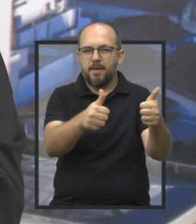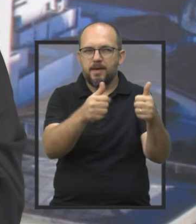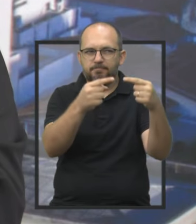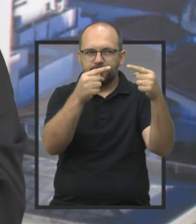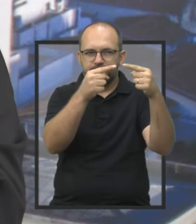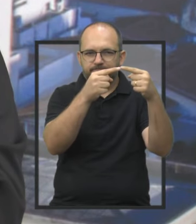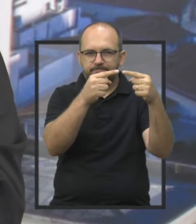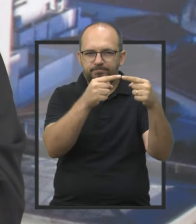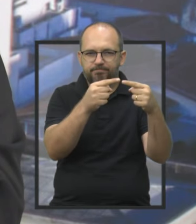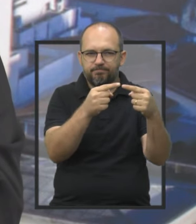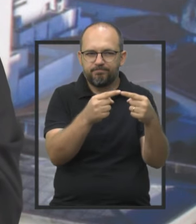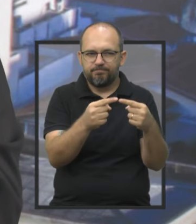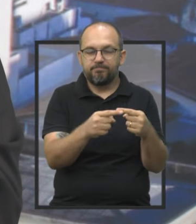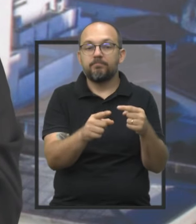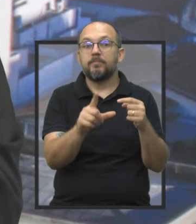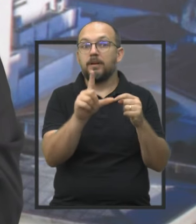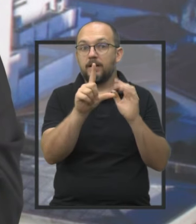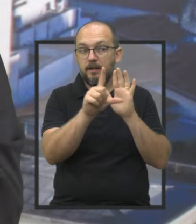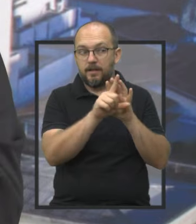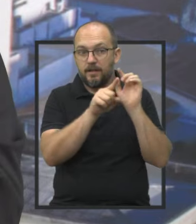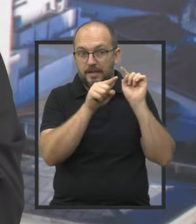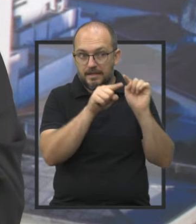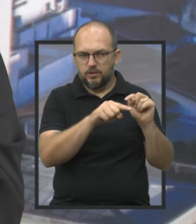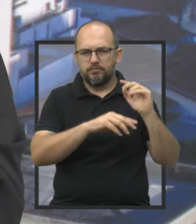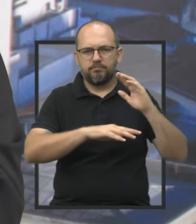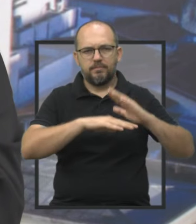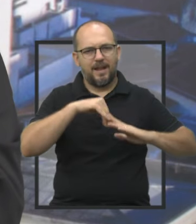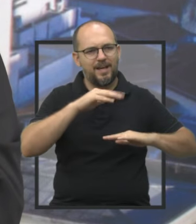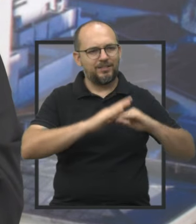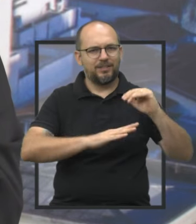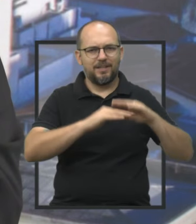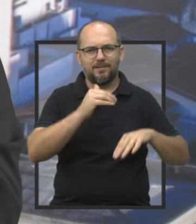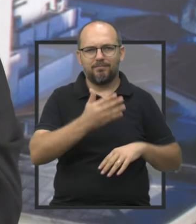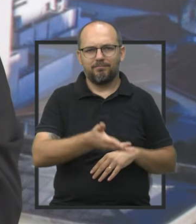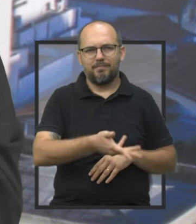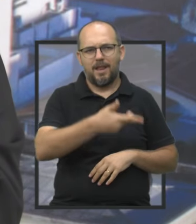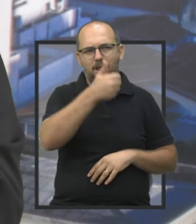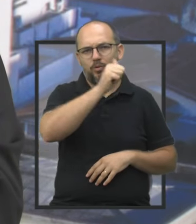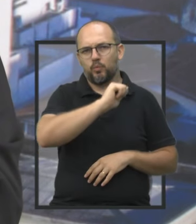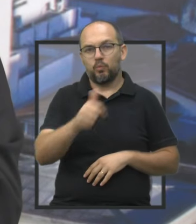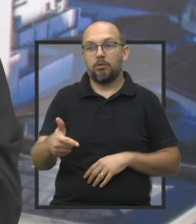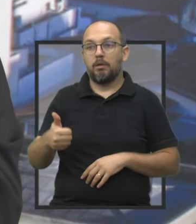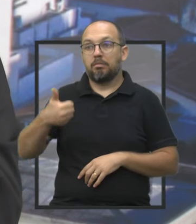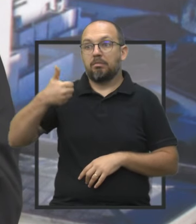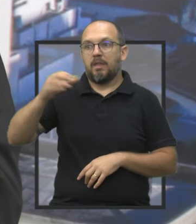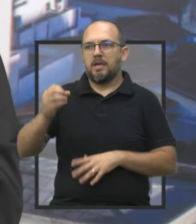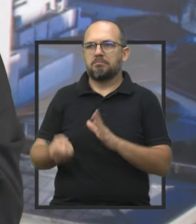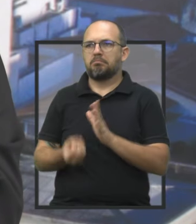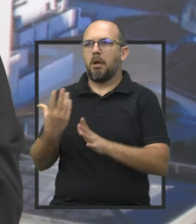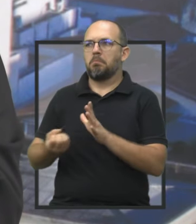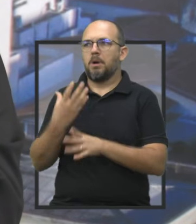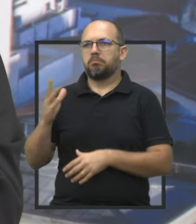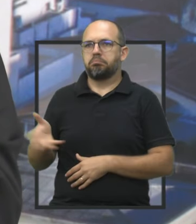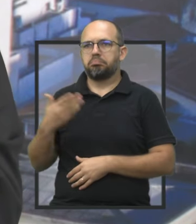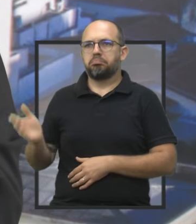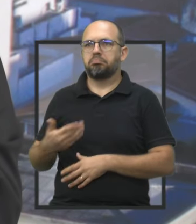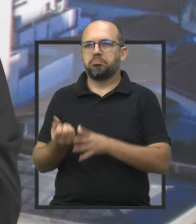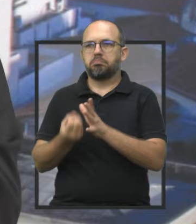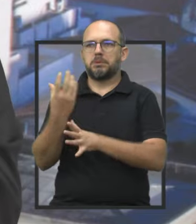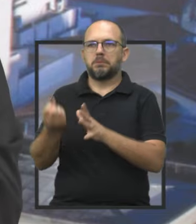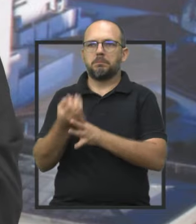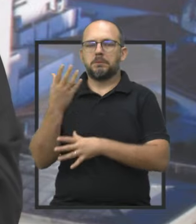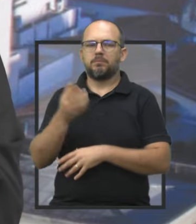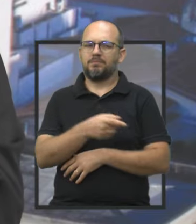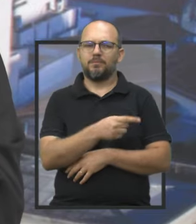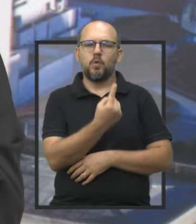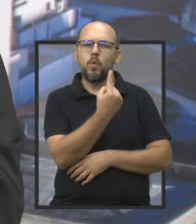planejada, ela surte efeitos práticos melhores do que 10 leis feitas de qualquer